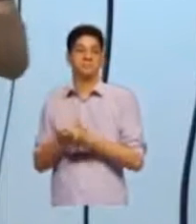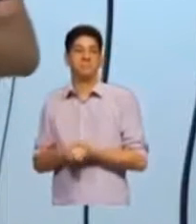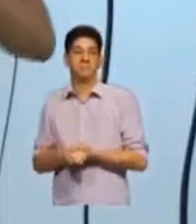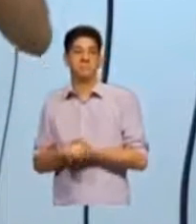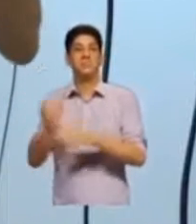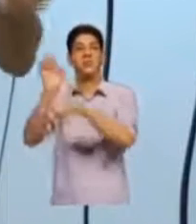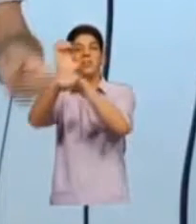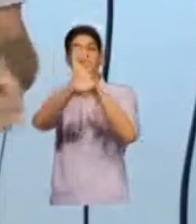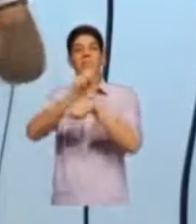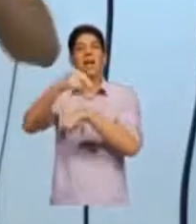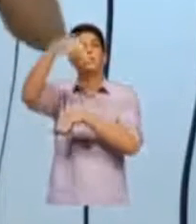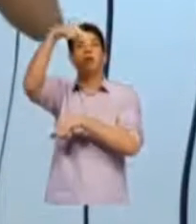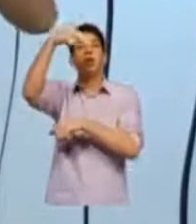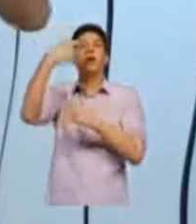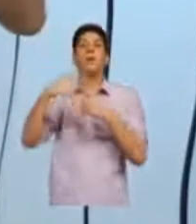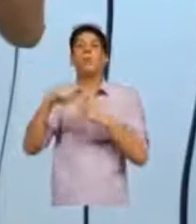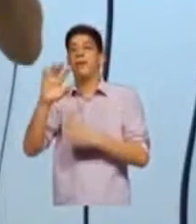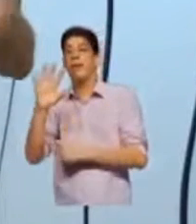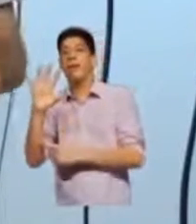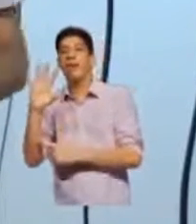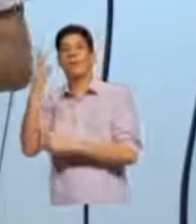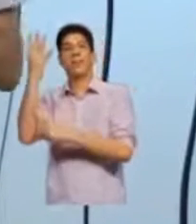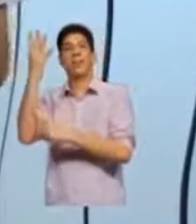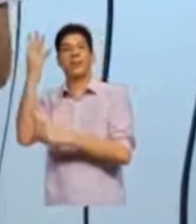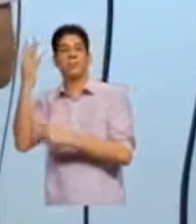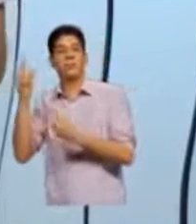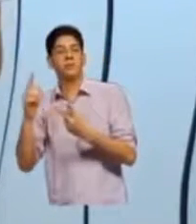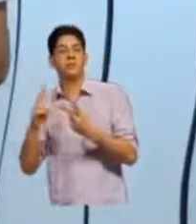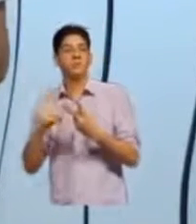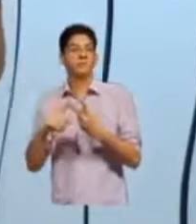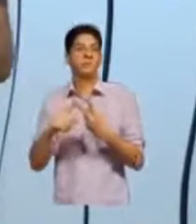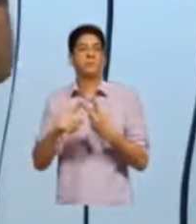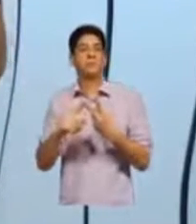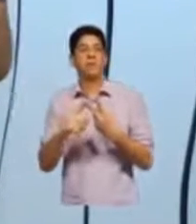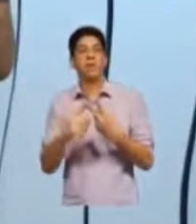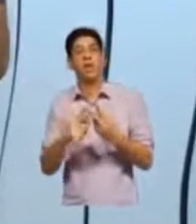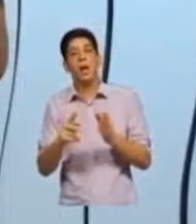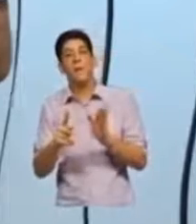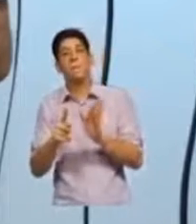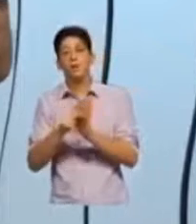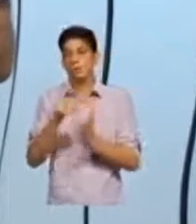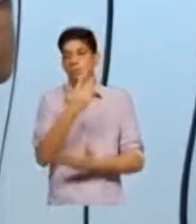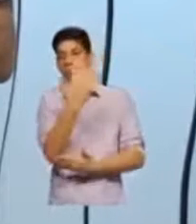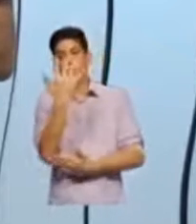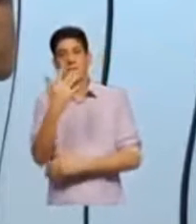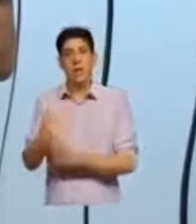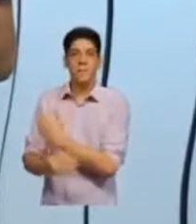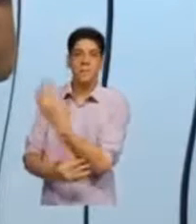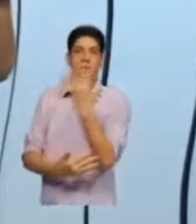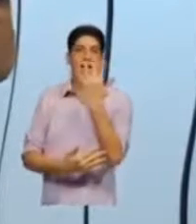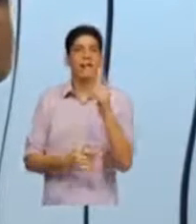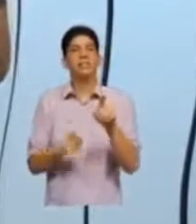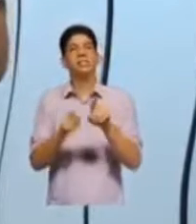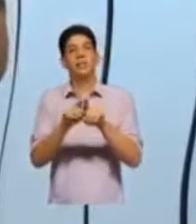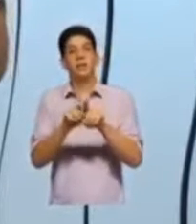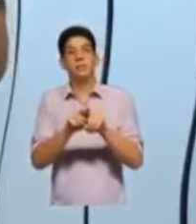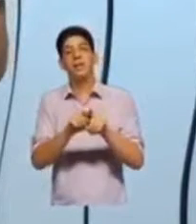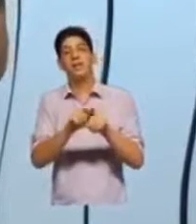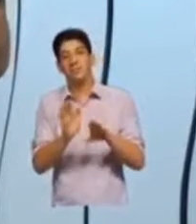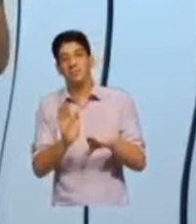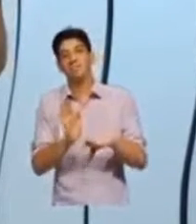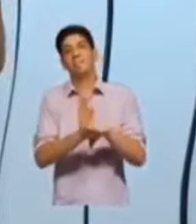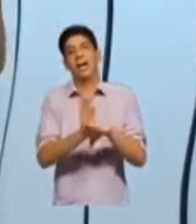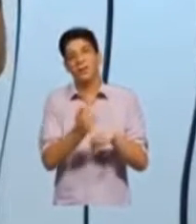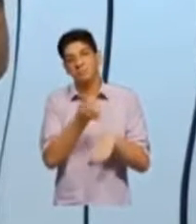norte. Por quê? Clima propício, agentes ambientais lá atuando favoráveis a essa doença a todo